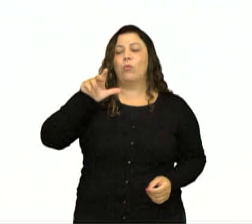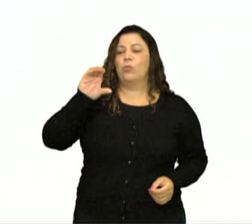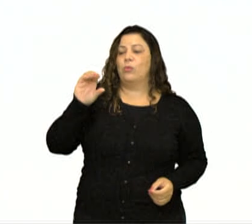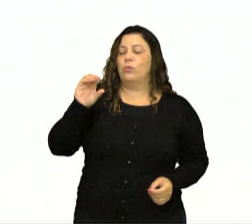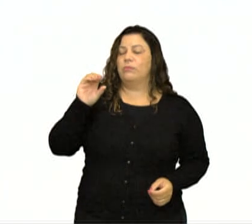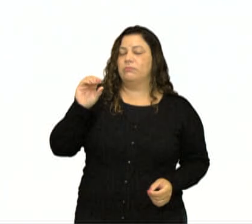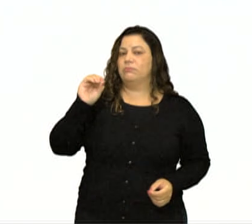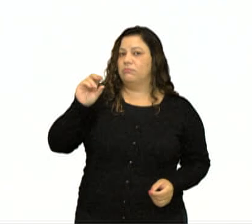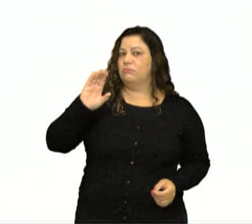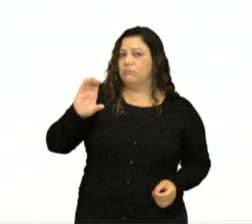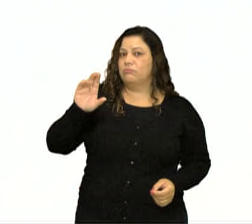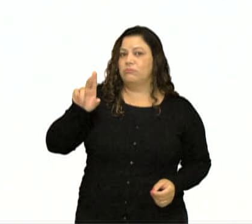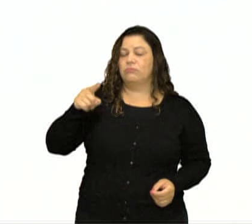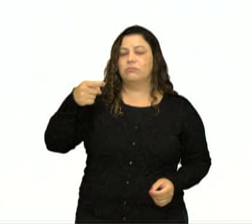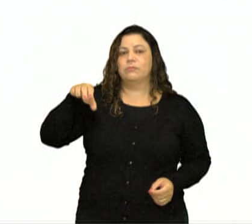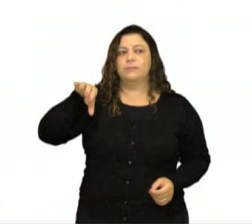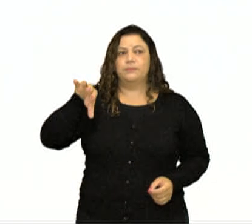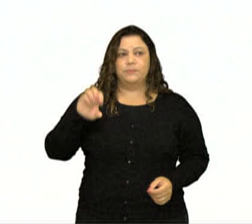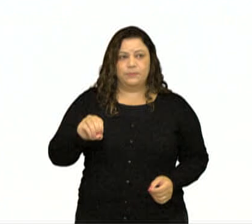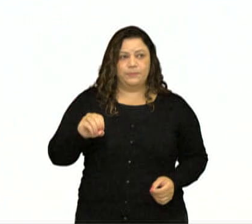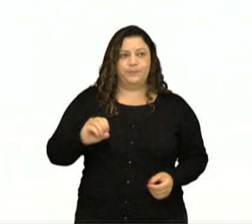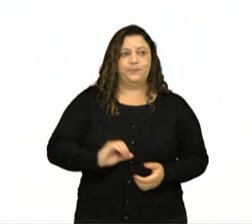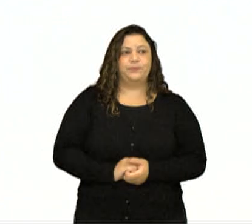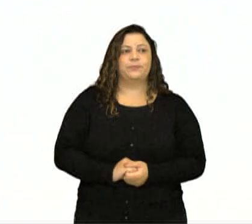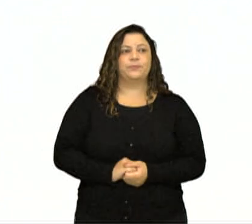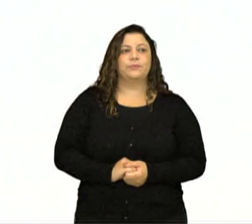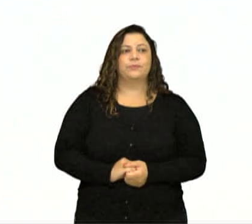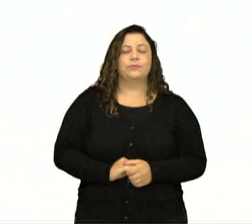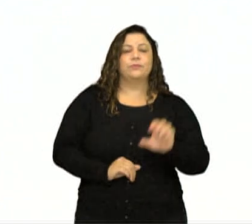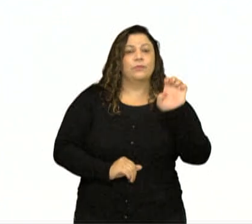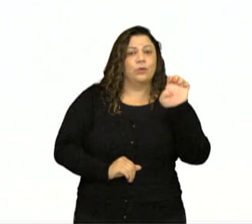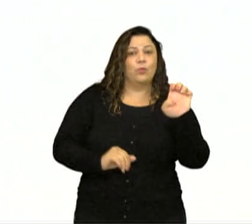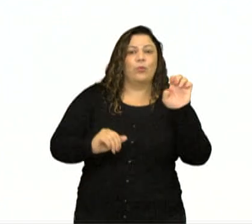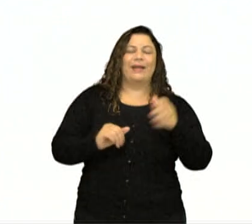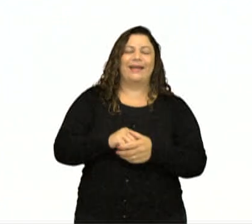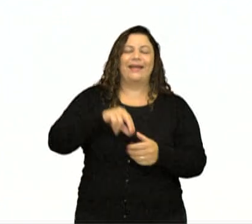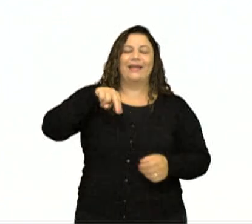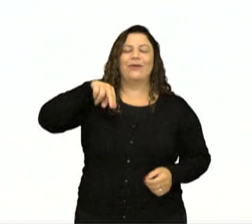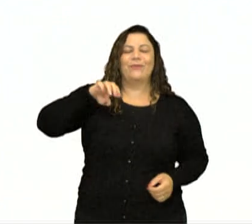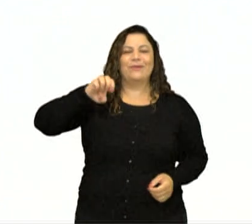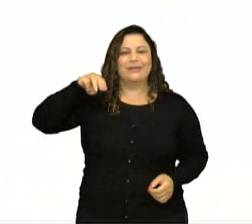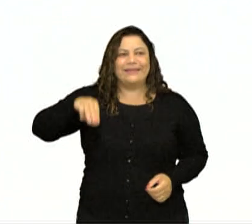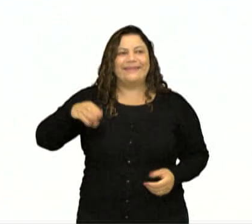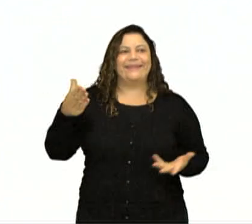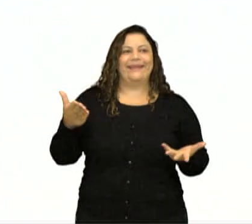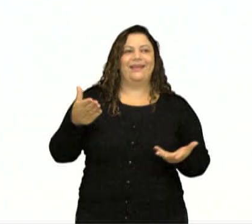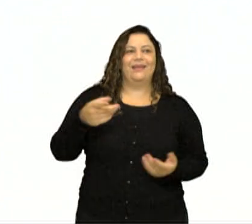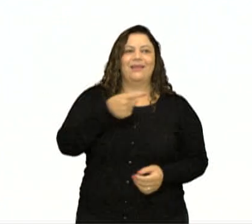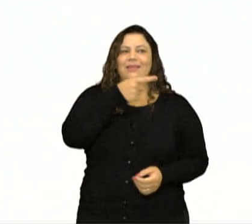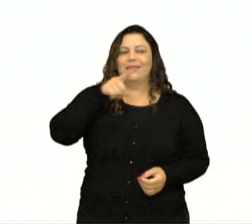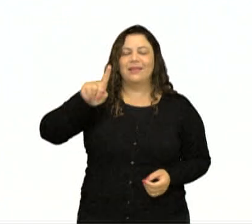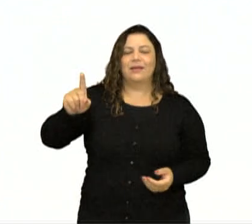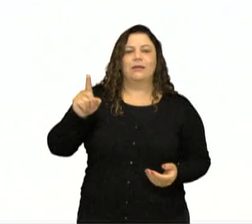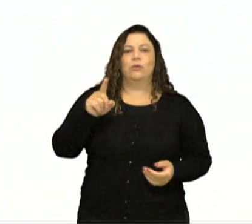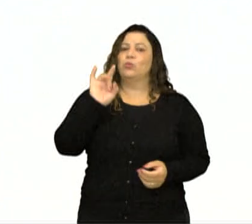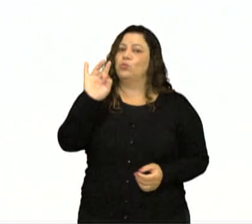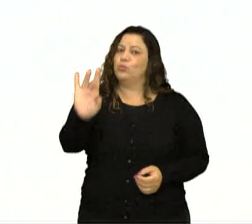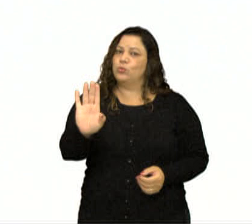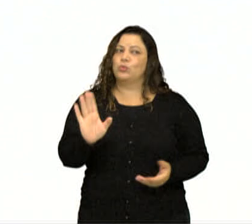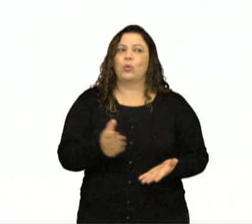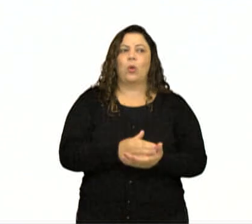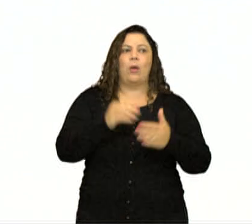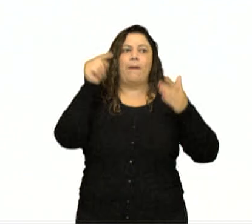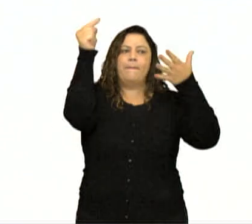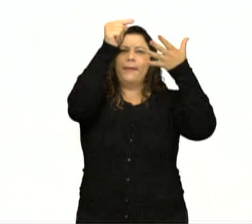coordenativas. Adjetivas: o e, o nem, o não só, mas também, não só, como também,